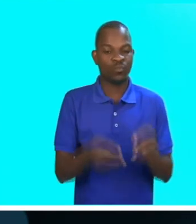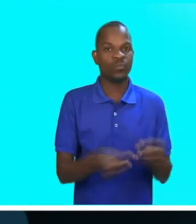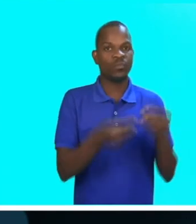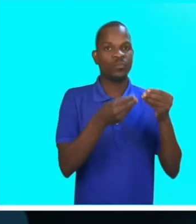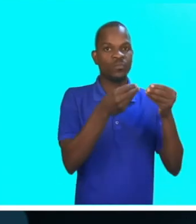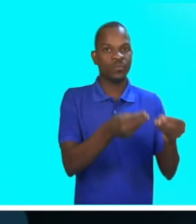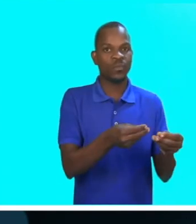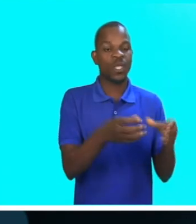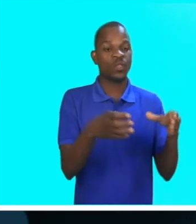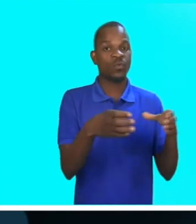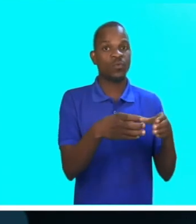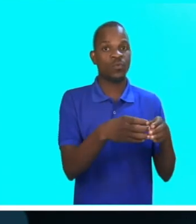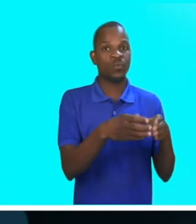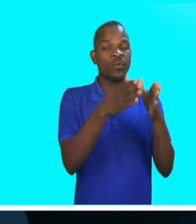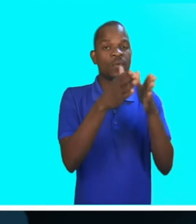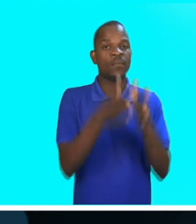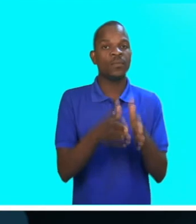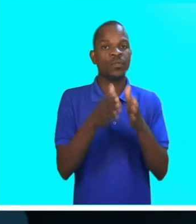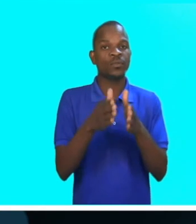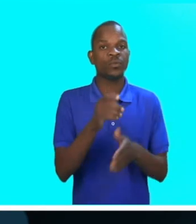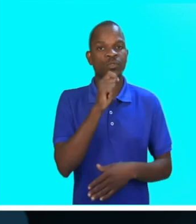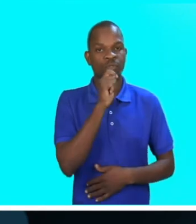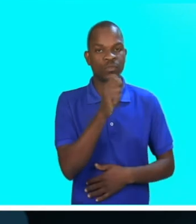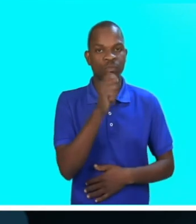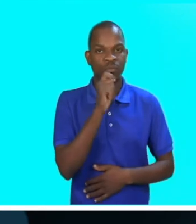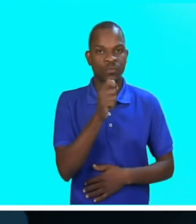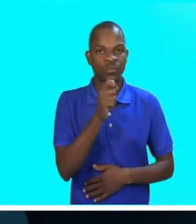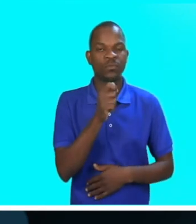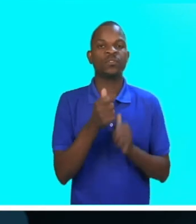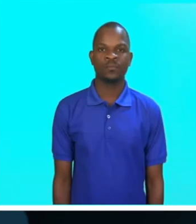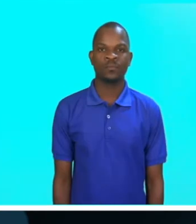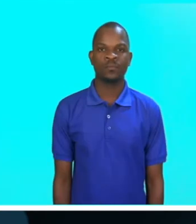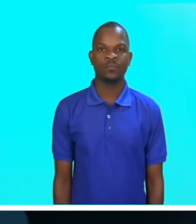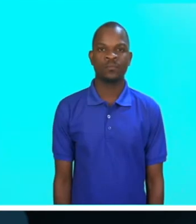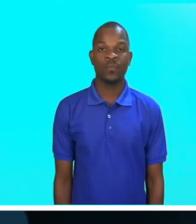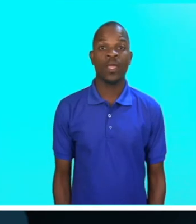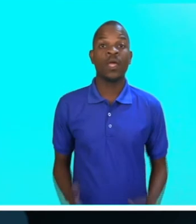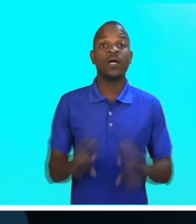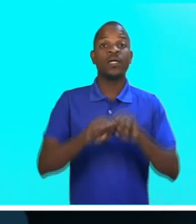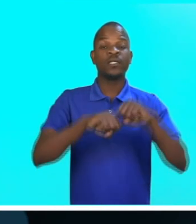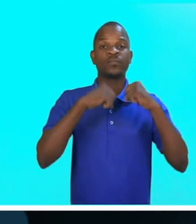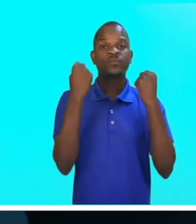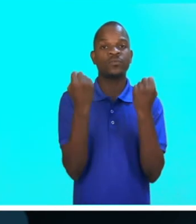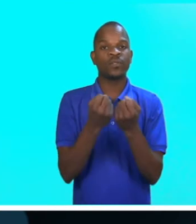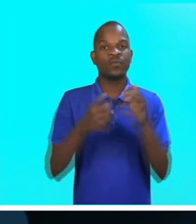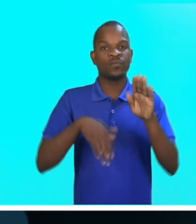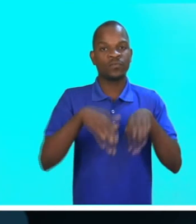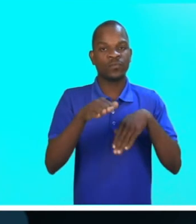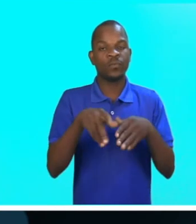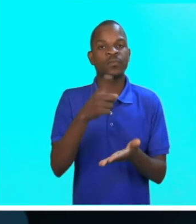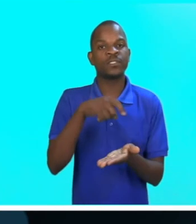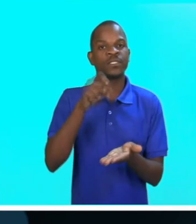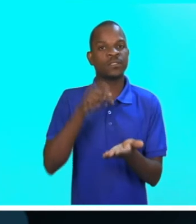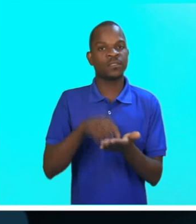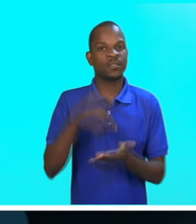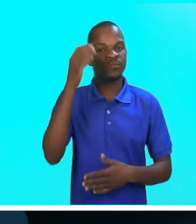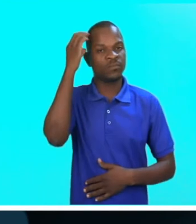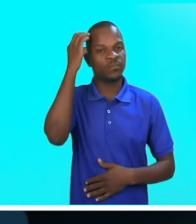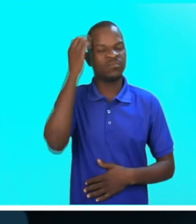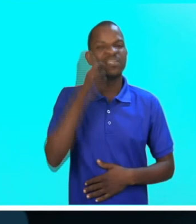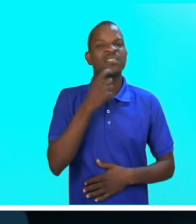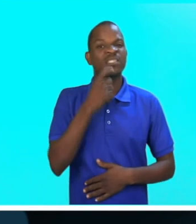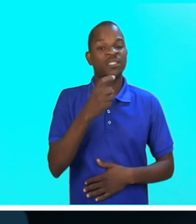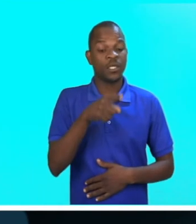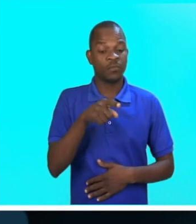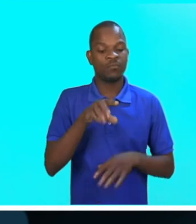essa classe que faz parte desse esporte. A Associação de Futebol da Cidade de Maputo diz que